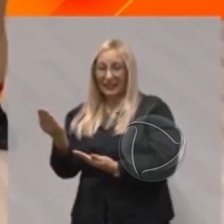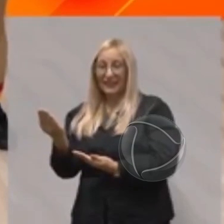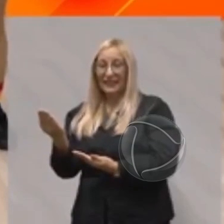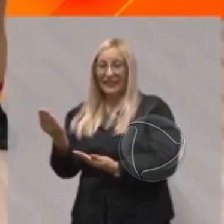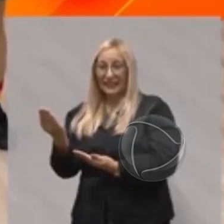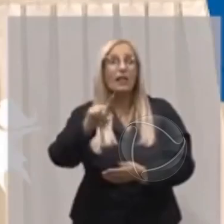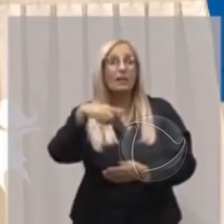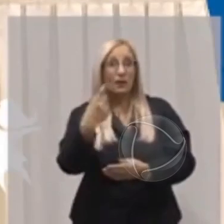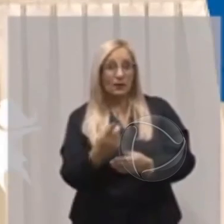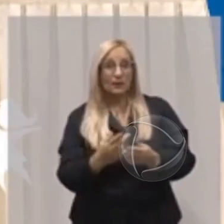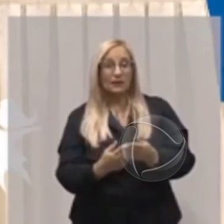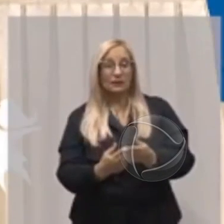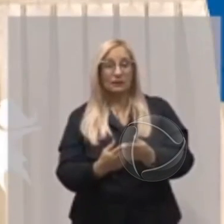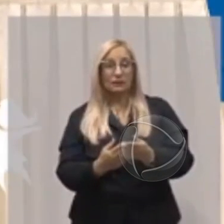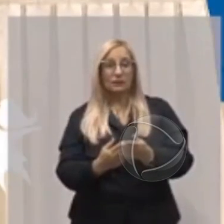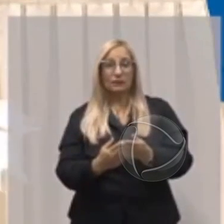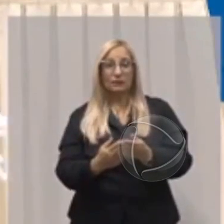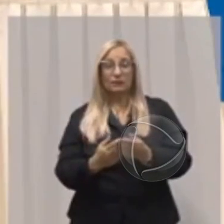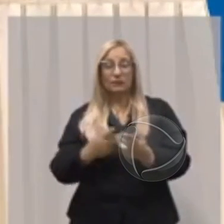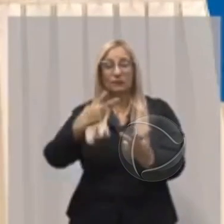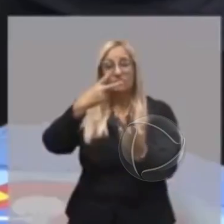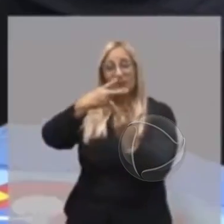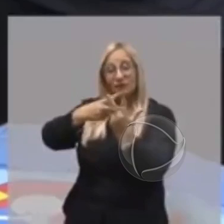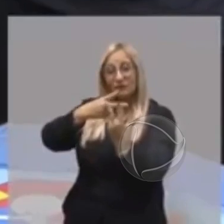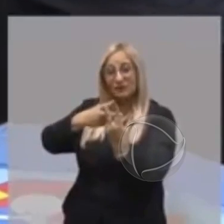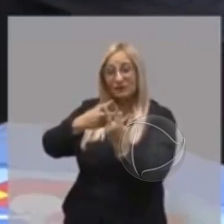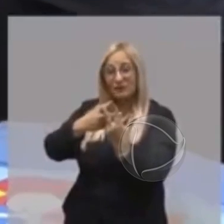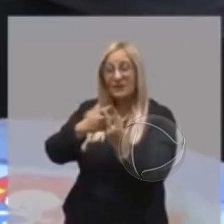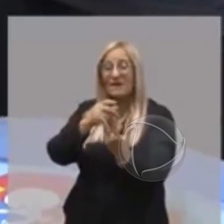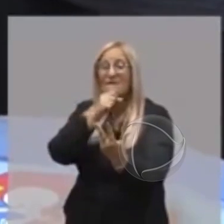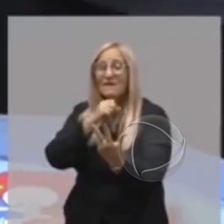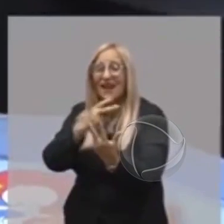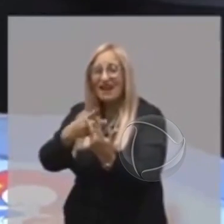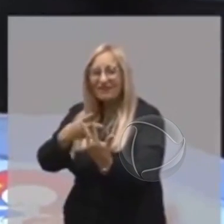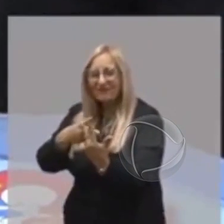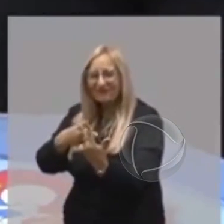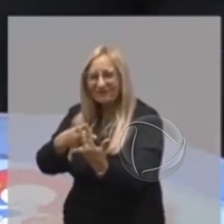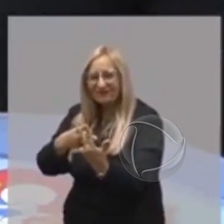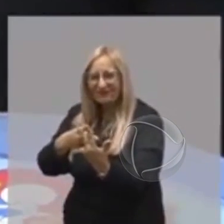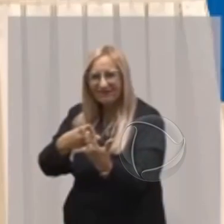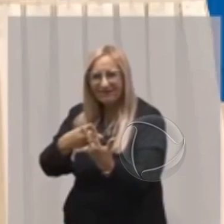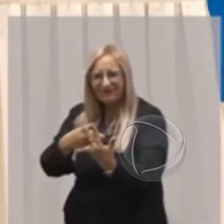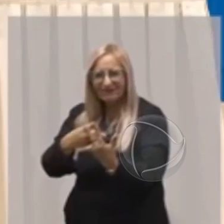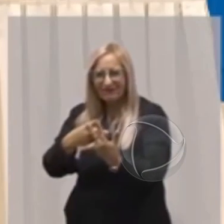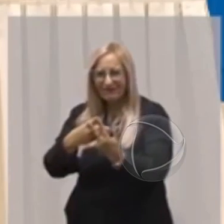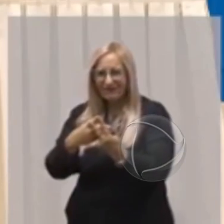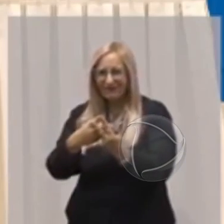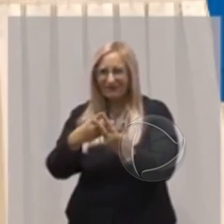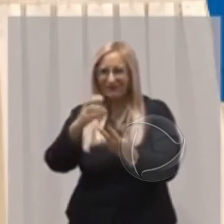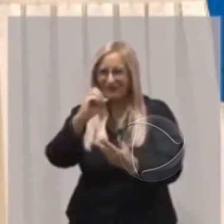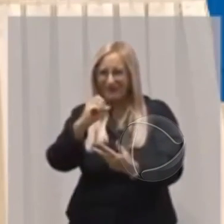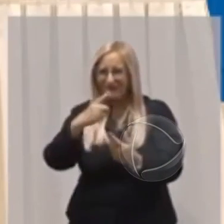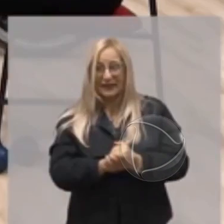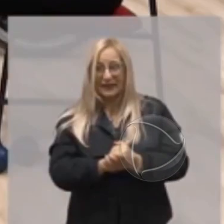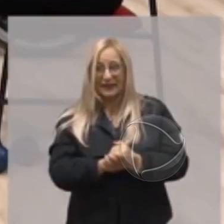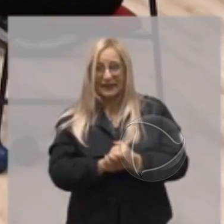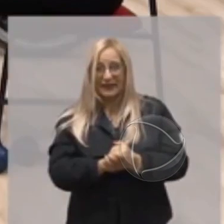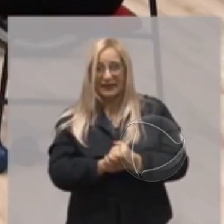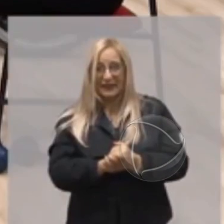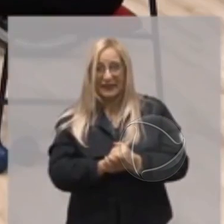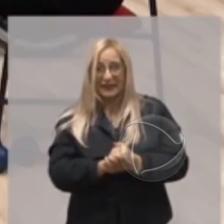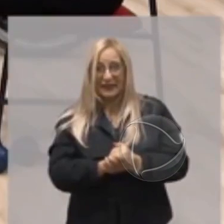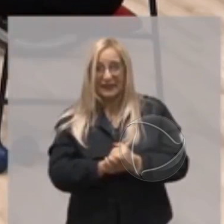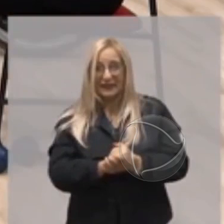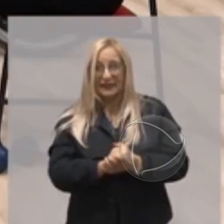Caso a família, né, a criança queira construir enquanto assiste, ela tem a opção, já separa o materialzinho de